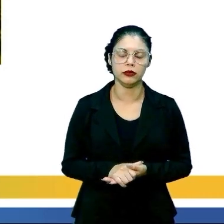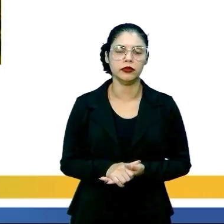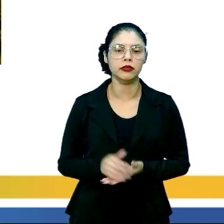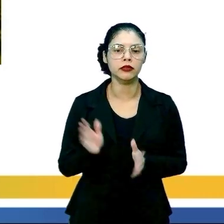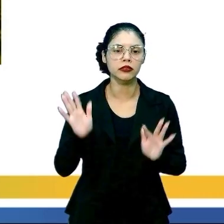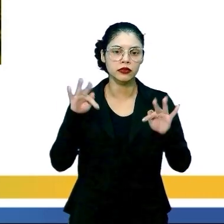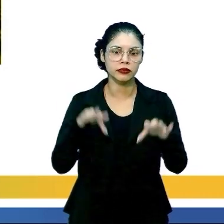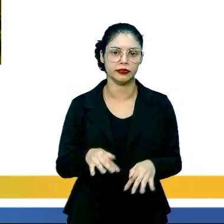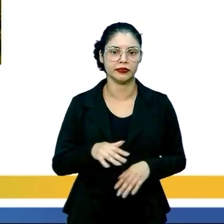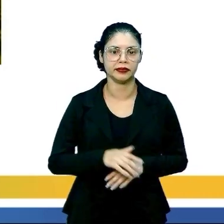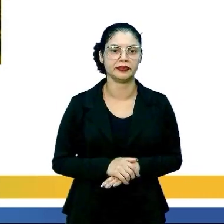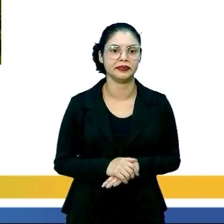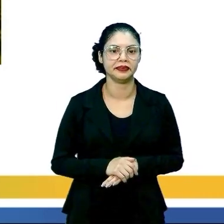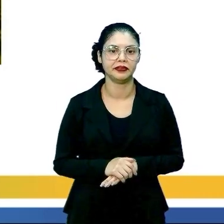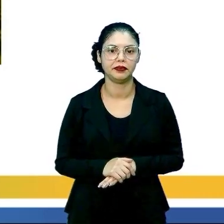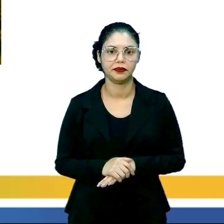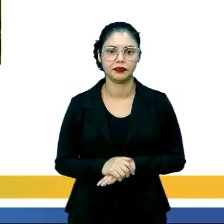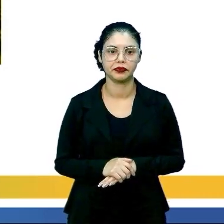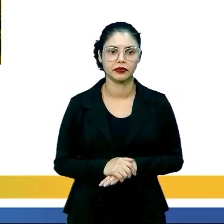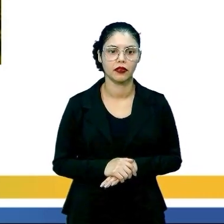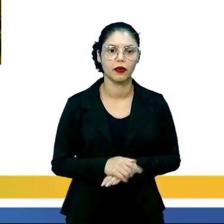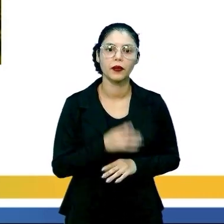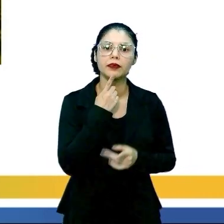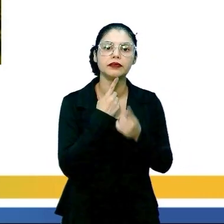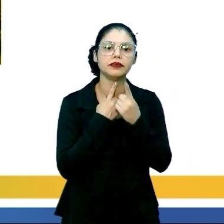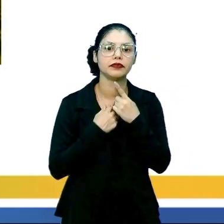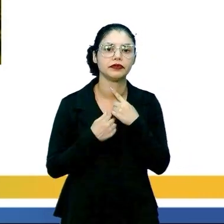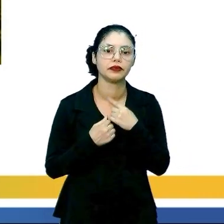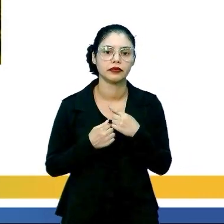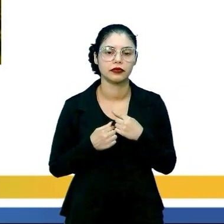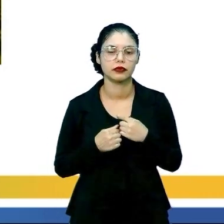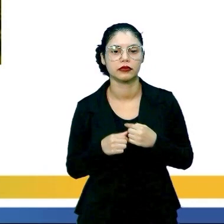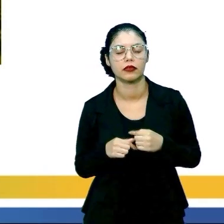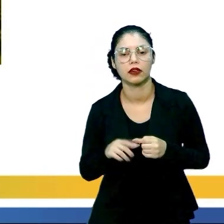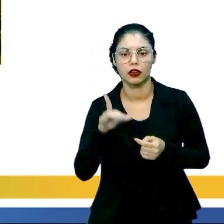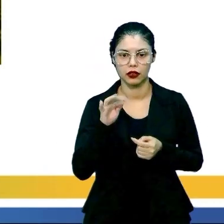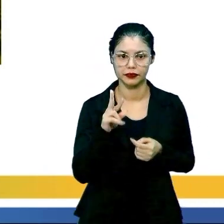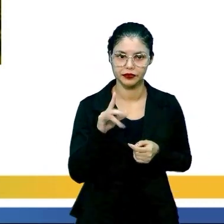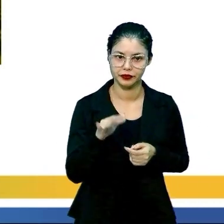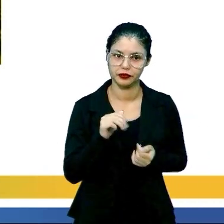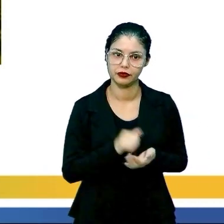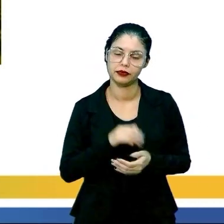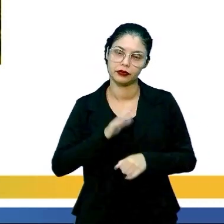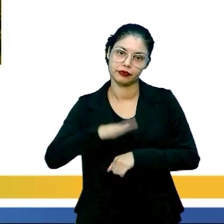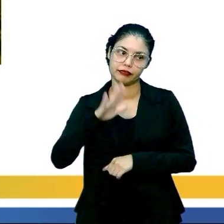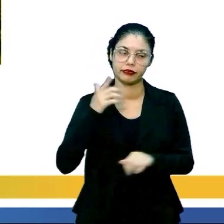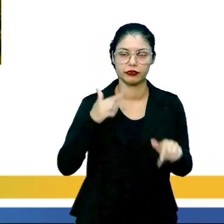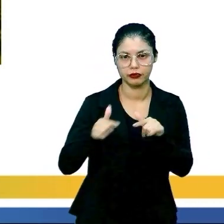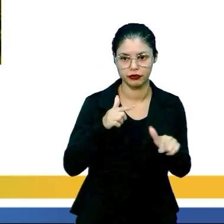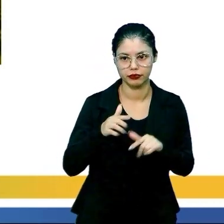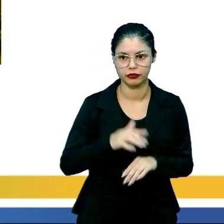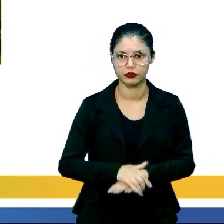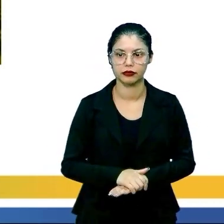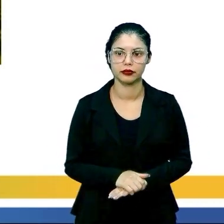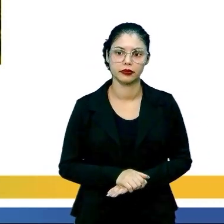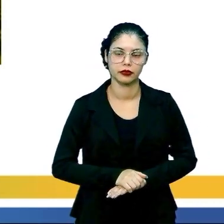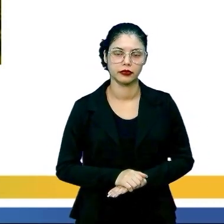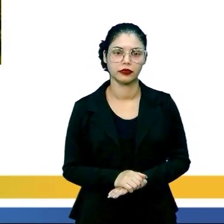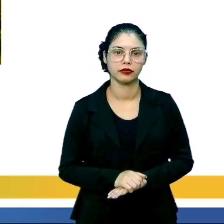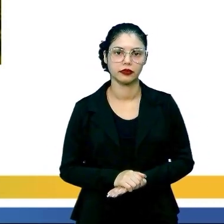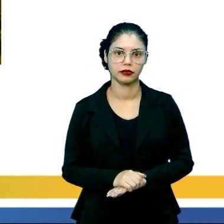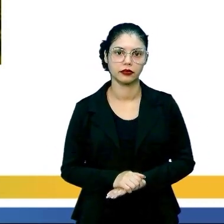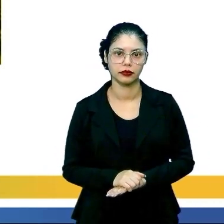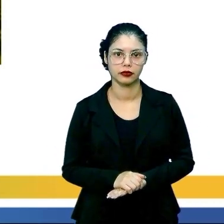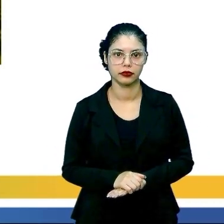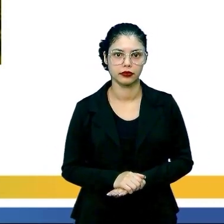no finalzinho, arrematando, dizendo que o desejo de se divertir, ele é muito maior do que o de trabalhar. É óbvio,